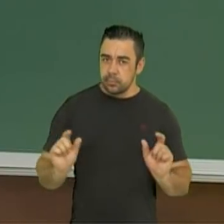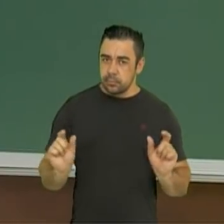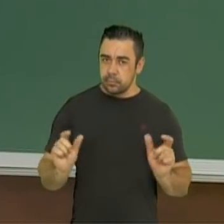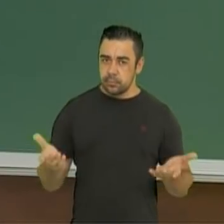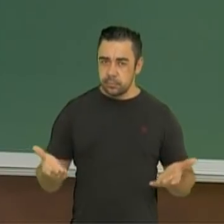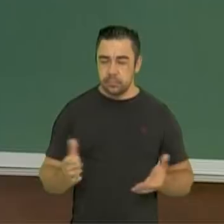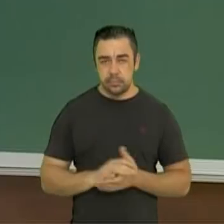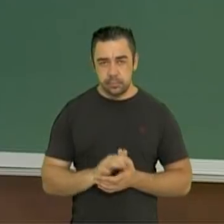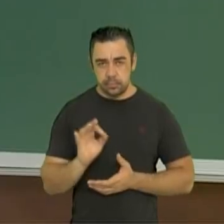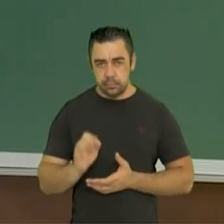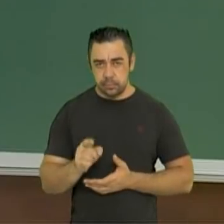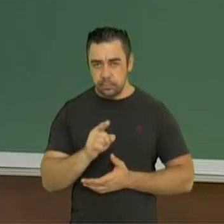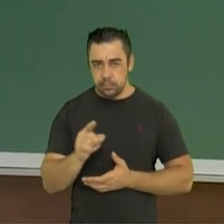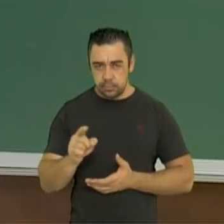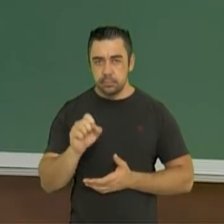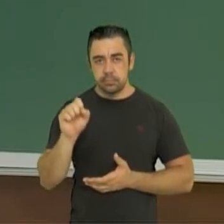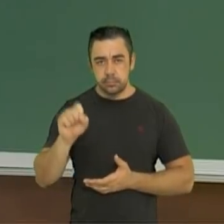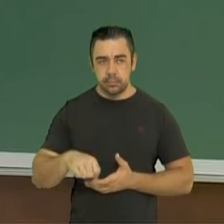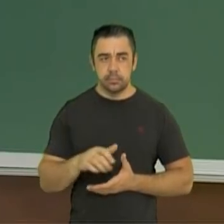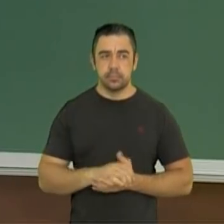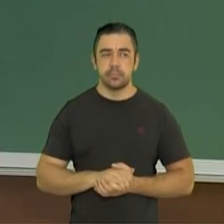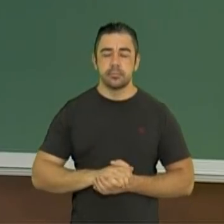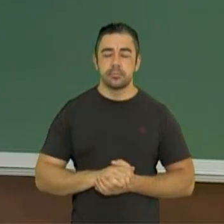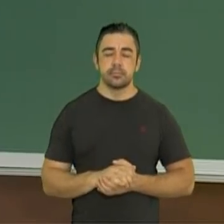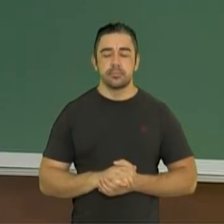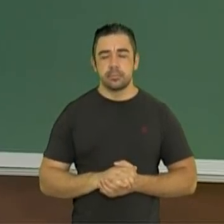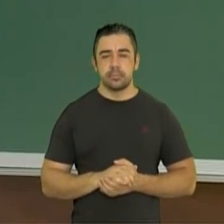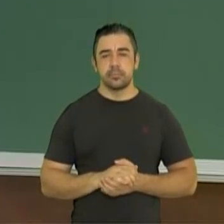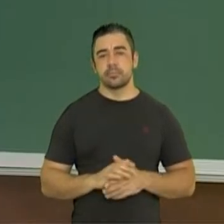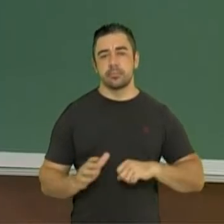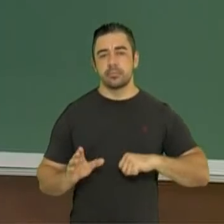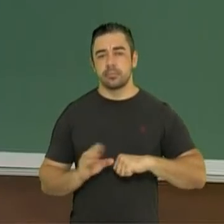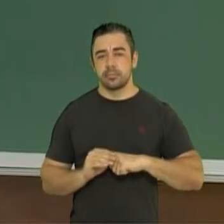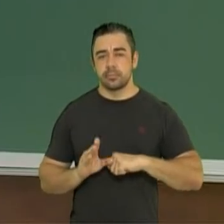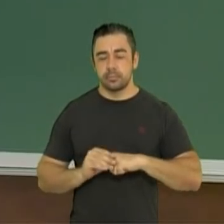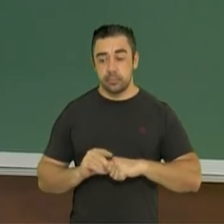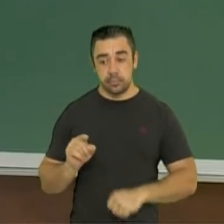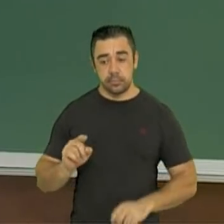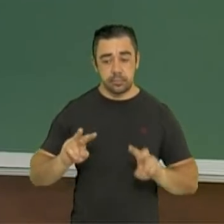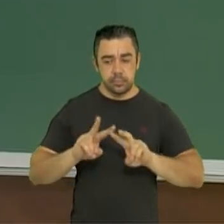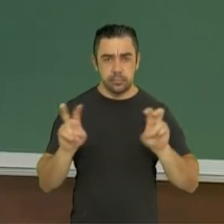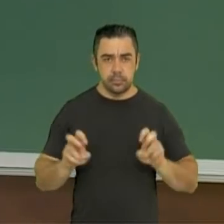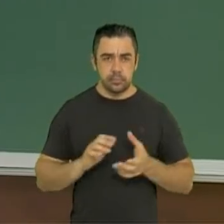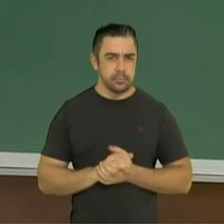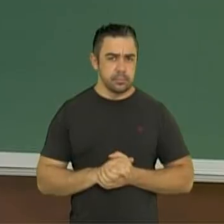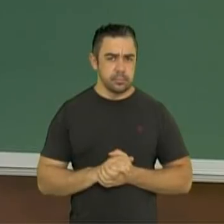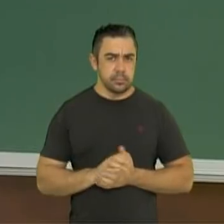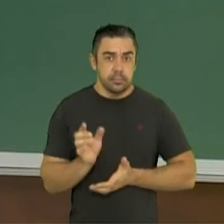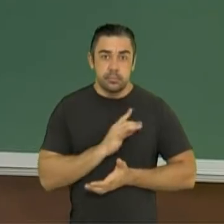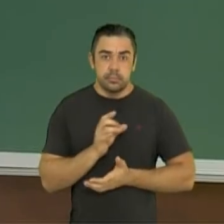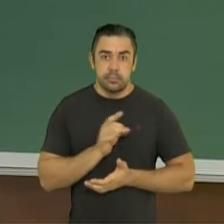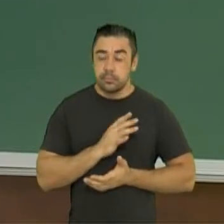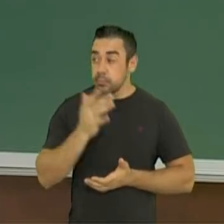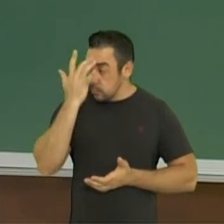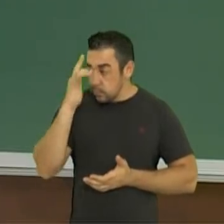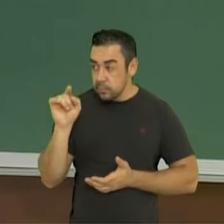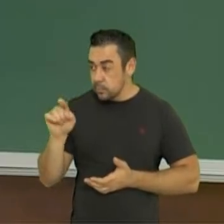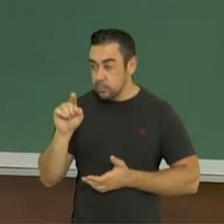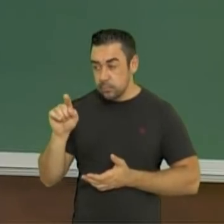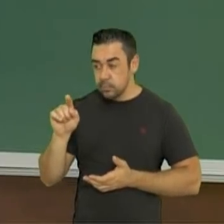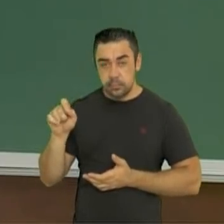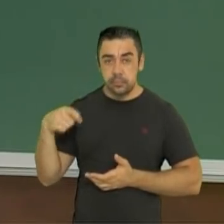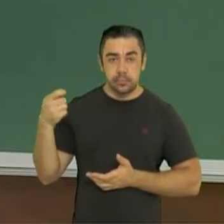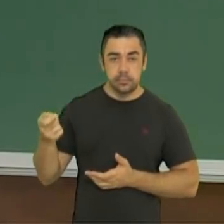tenho certeza que sim. O que mais? Conhecimento sobre o tema. Professora, eu morro de medo de não saber nada sobre